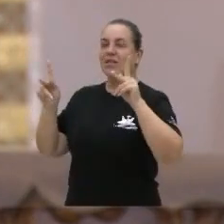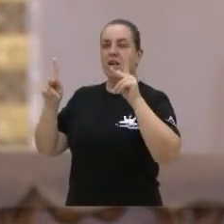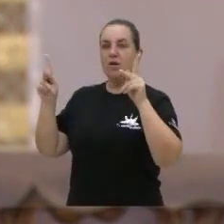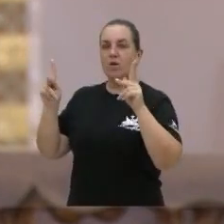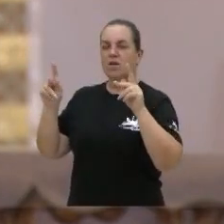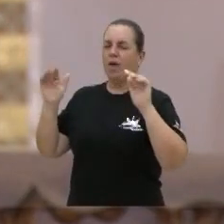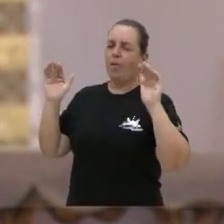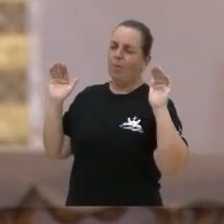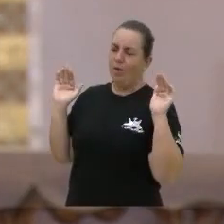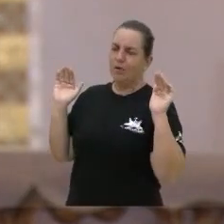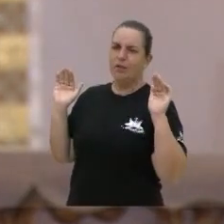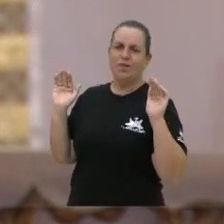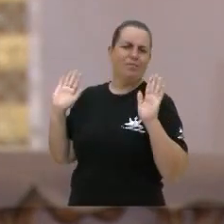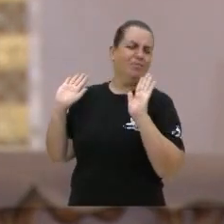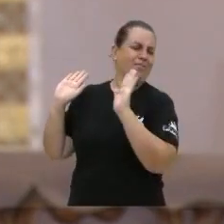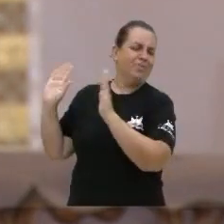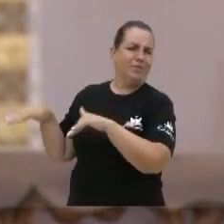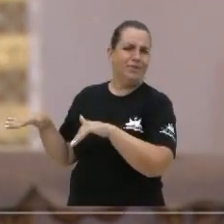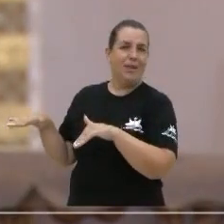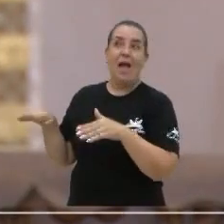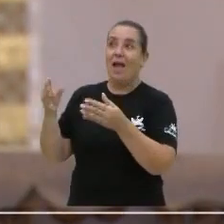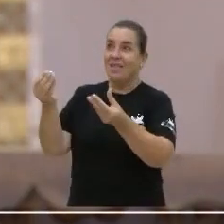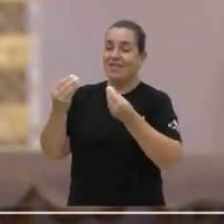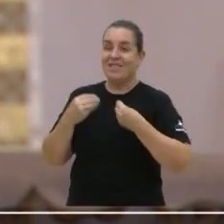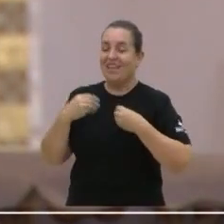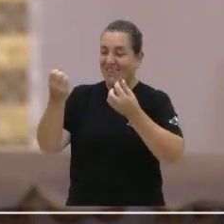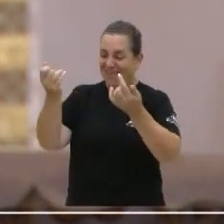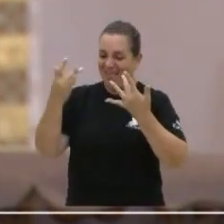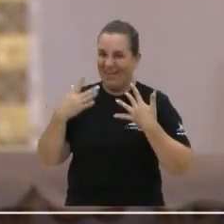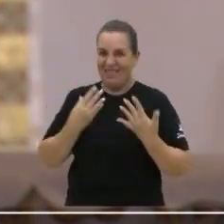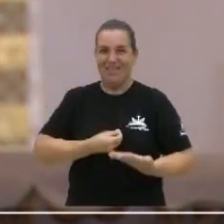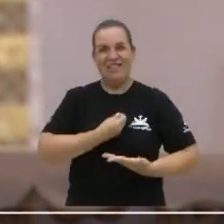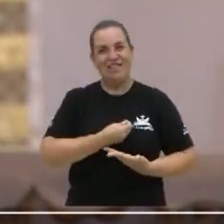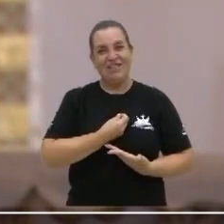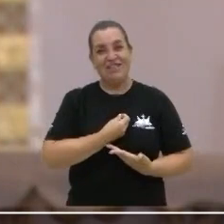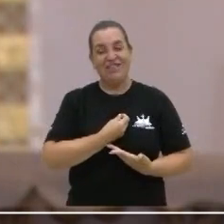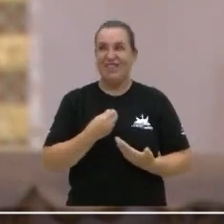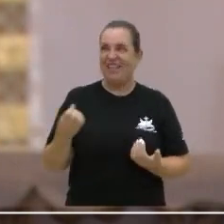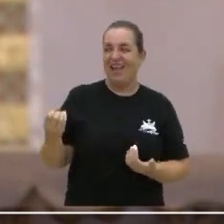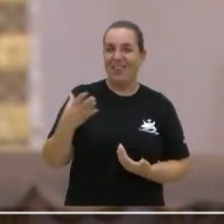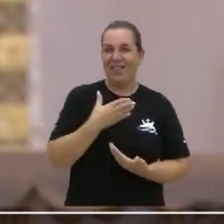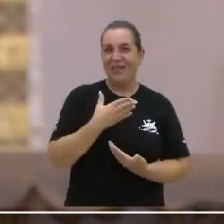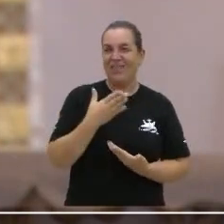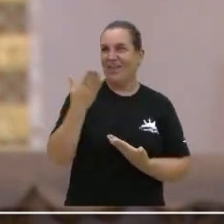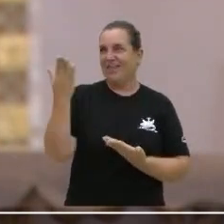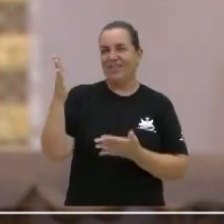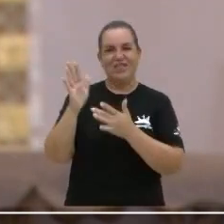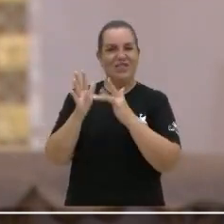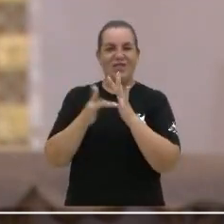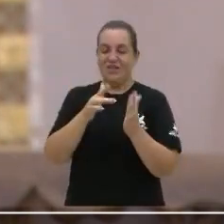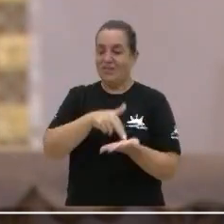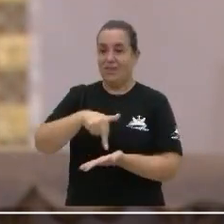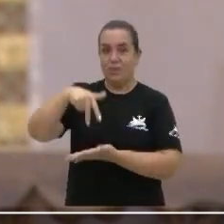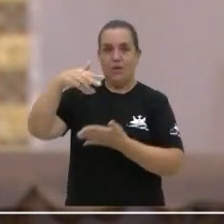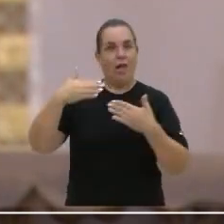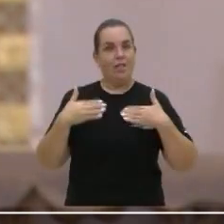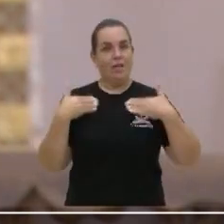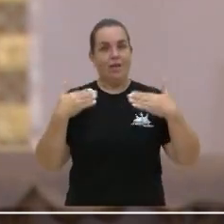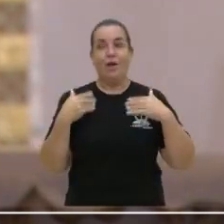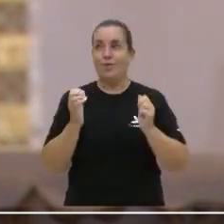e nos é dada a graça da vida nova no ressuscitado. Na alegria da ressurreição de Jesus